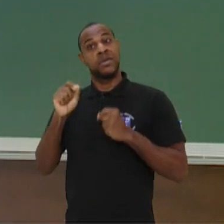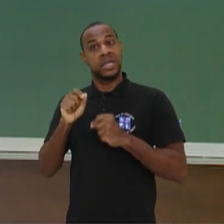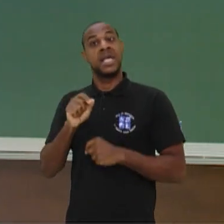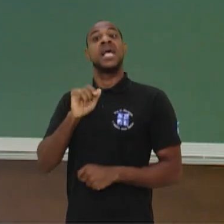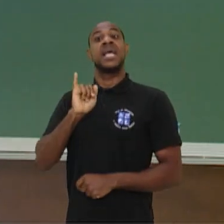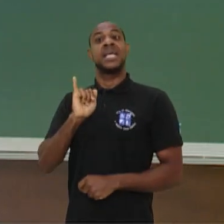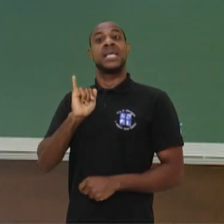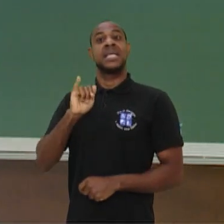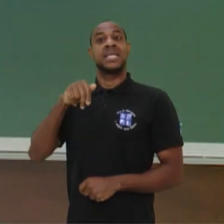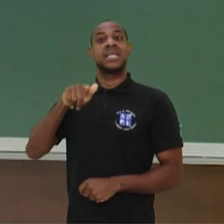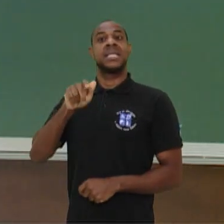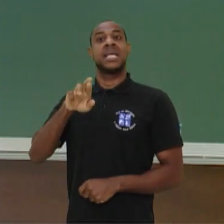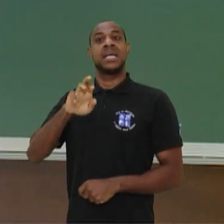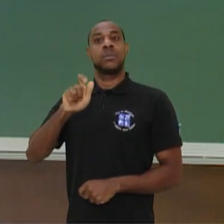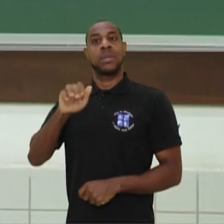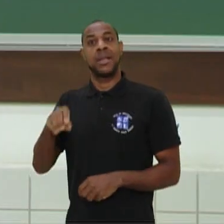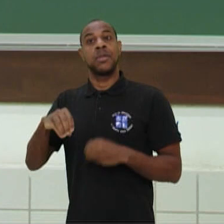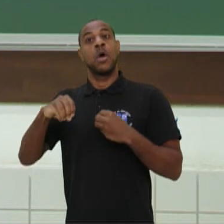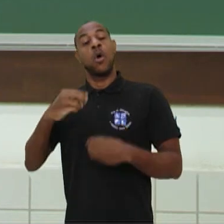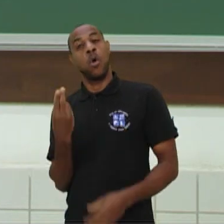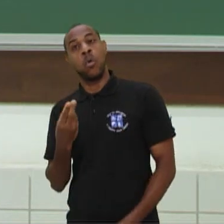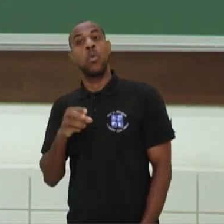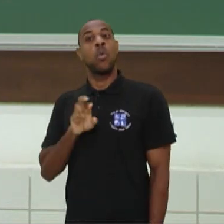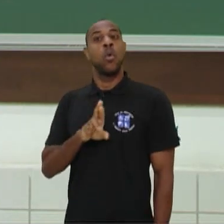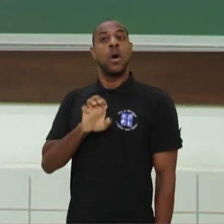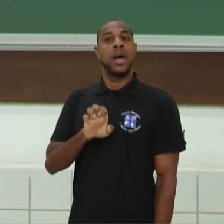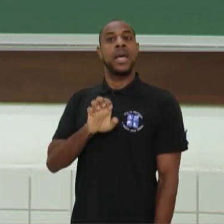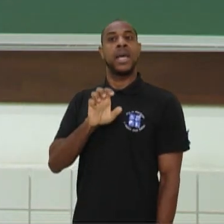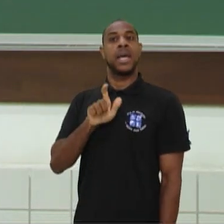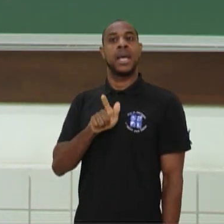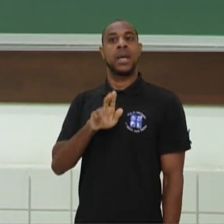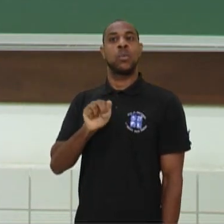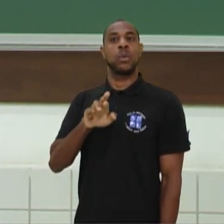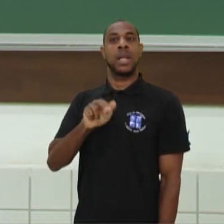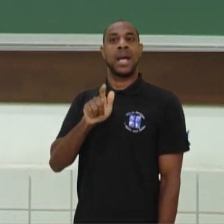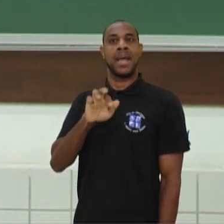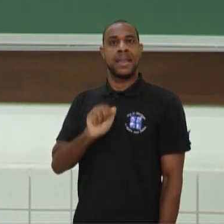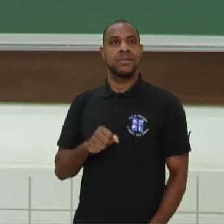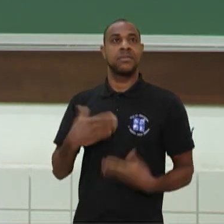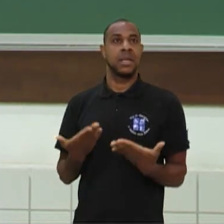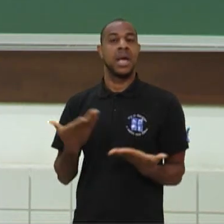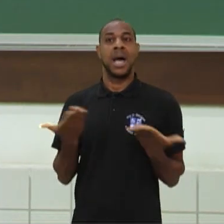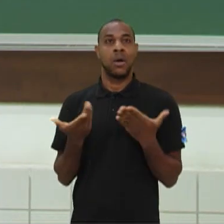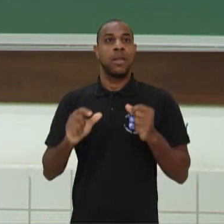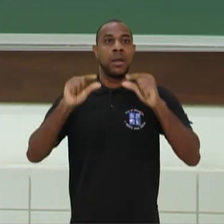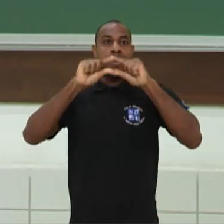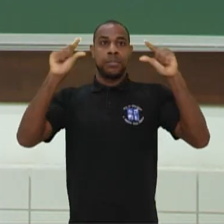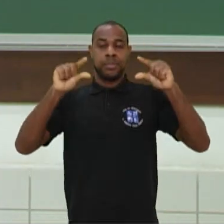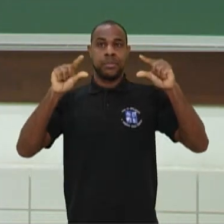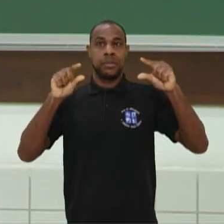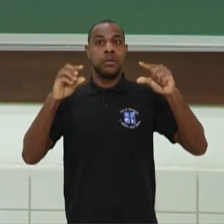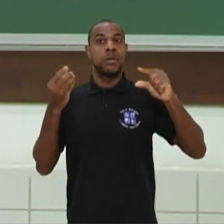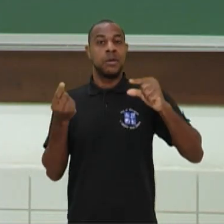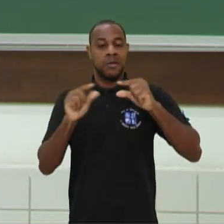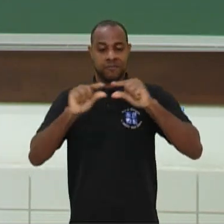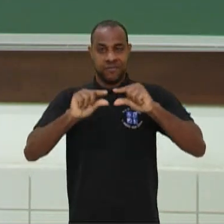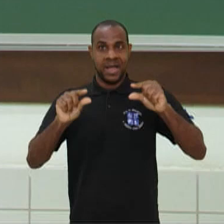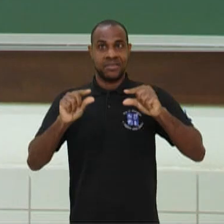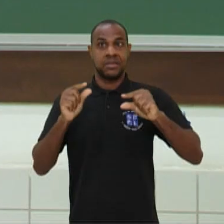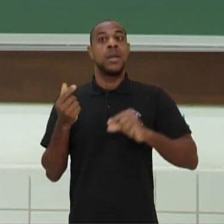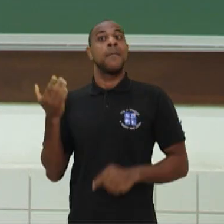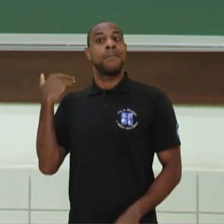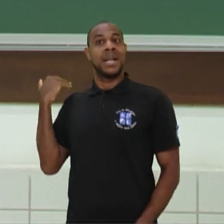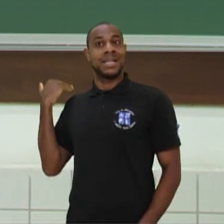ou irregulares, ok? Agora, nós vamos colocar as frases no passado contínuo de acordo com o